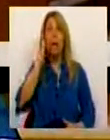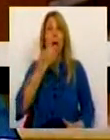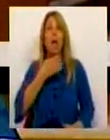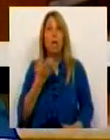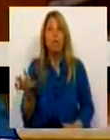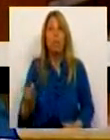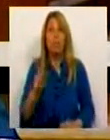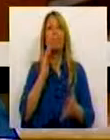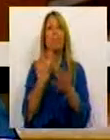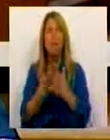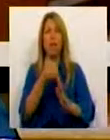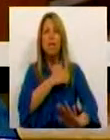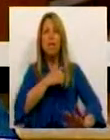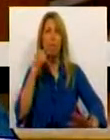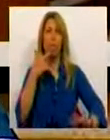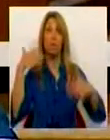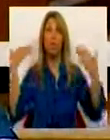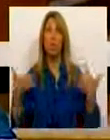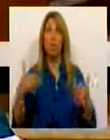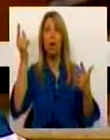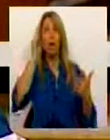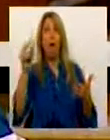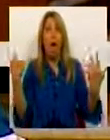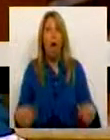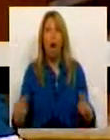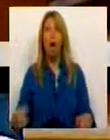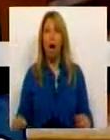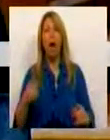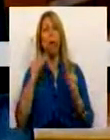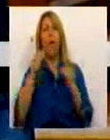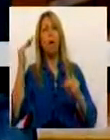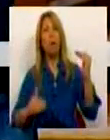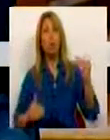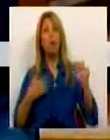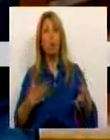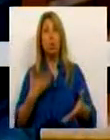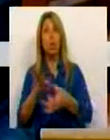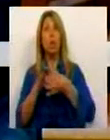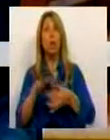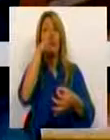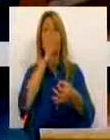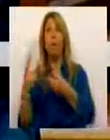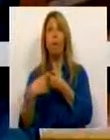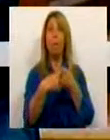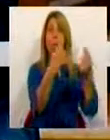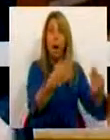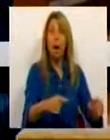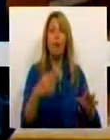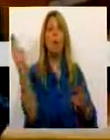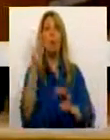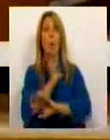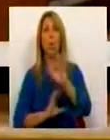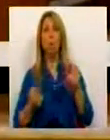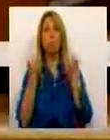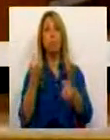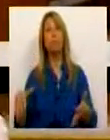a sacrifícios descomunais. Decorrem de quebras de solidariedade entre os Estados-membros. Decorrem de a União Europeia não ter conseguido